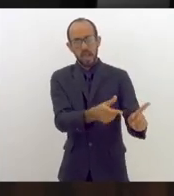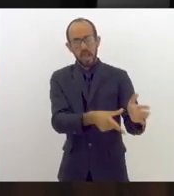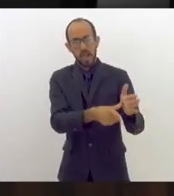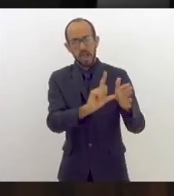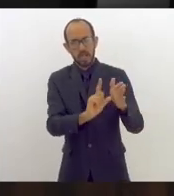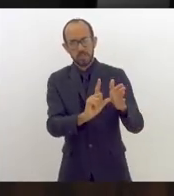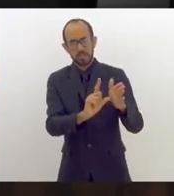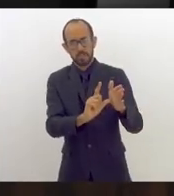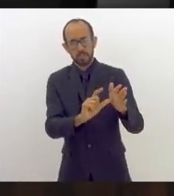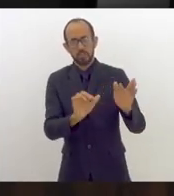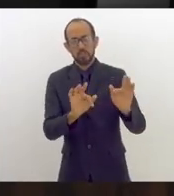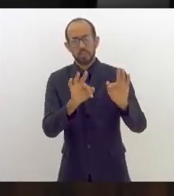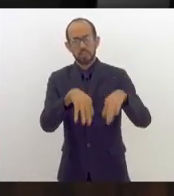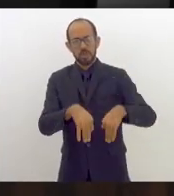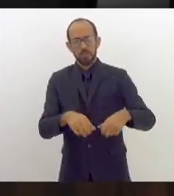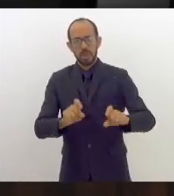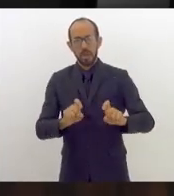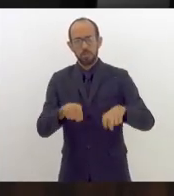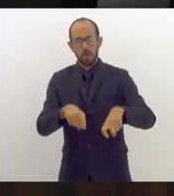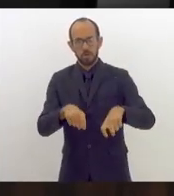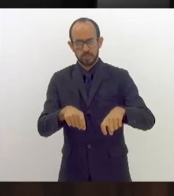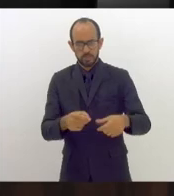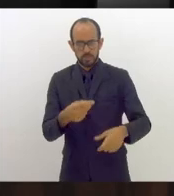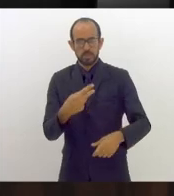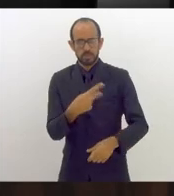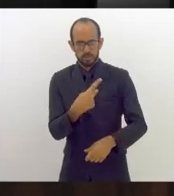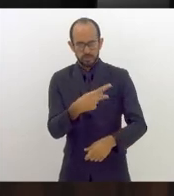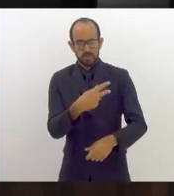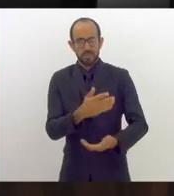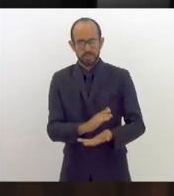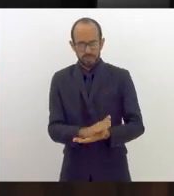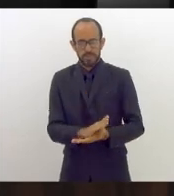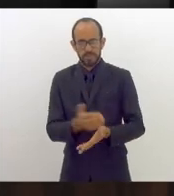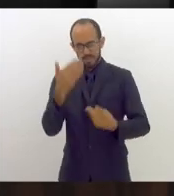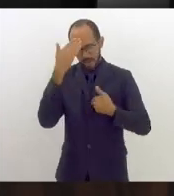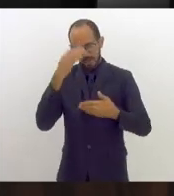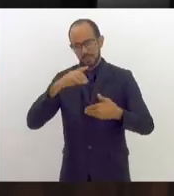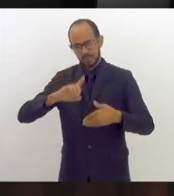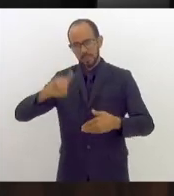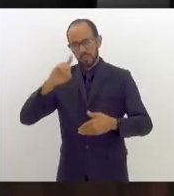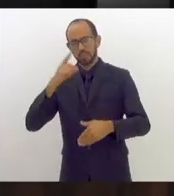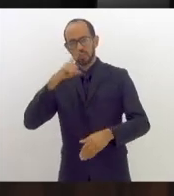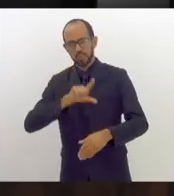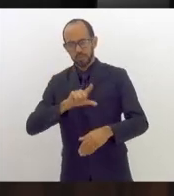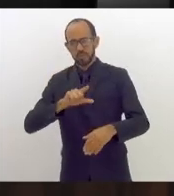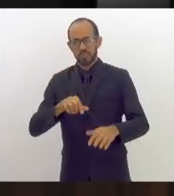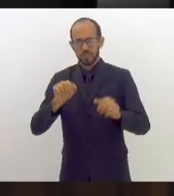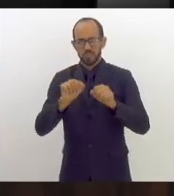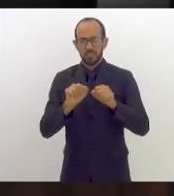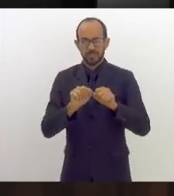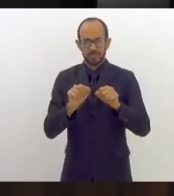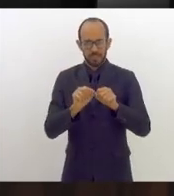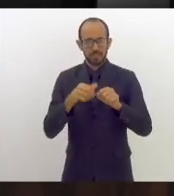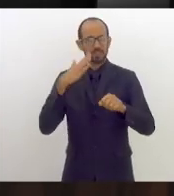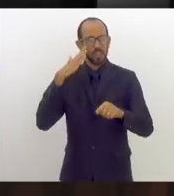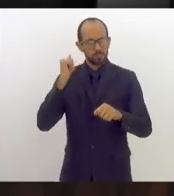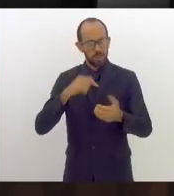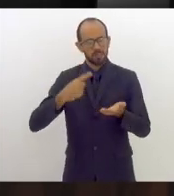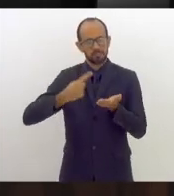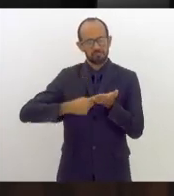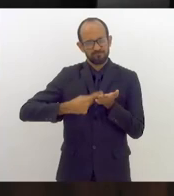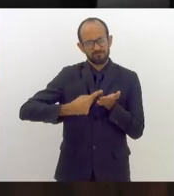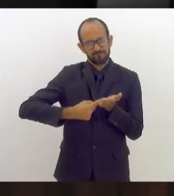então estamos graças a Deus conseguindo cumprir sabendo da agenda